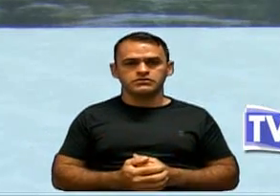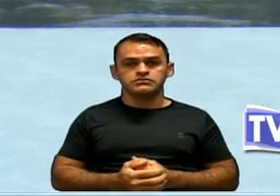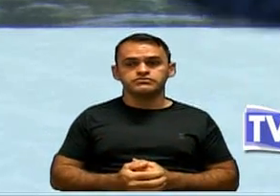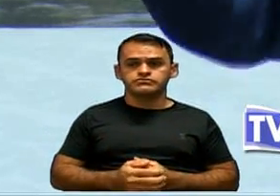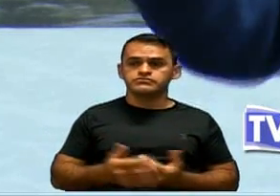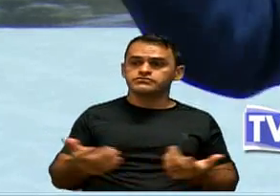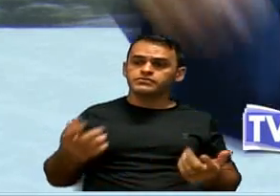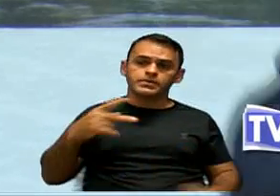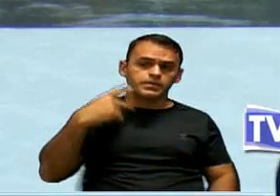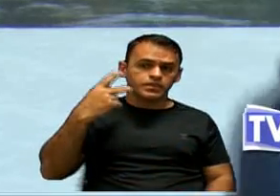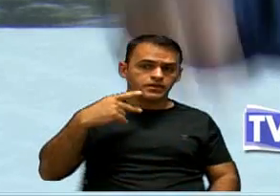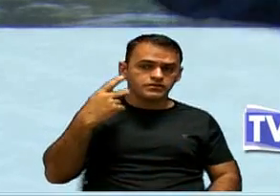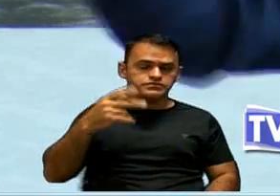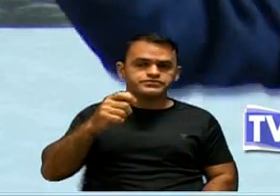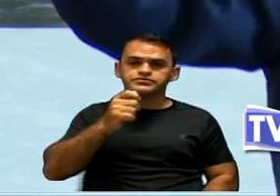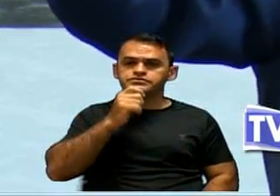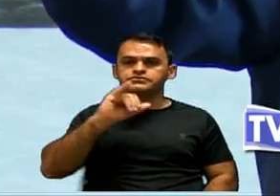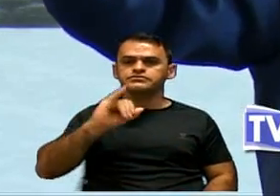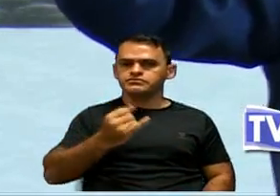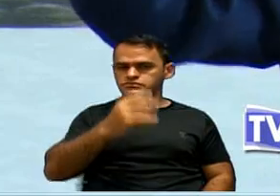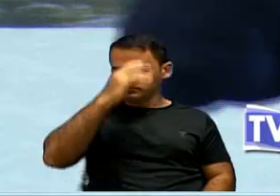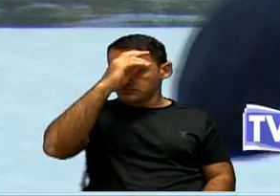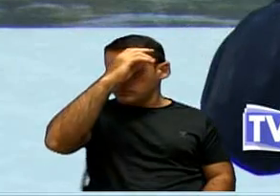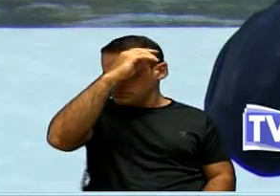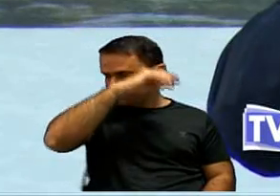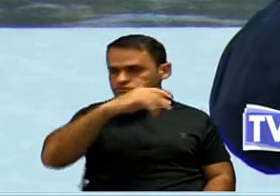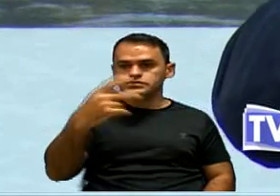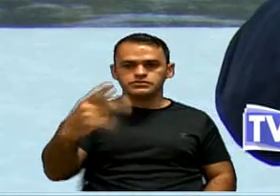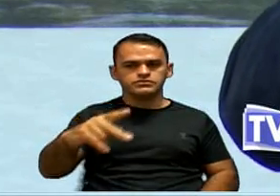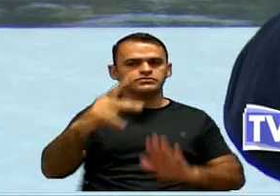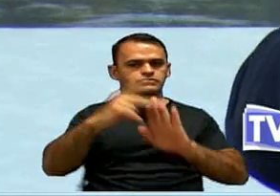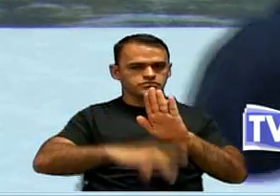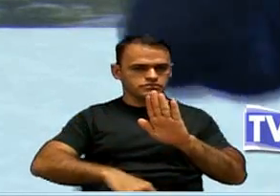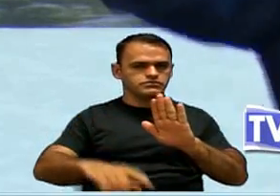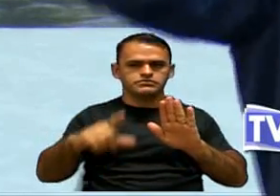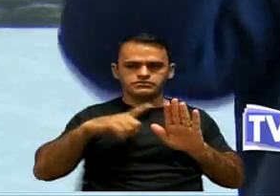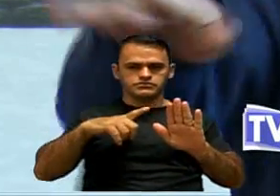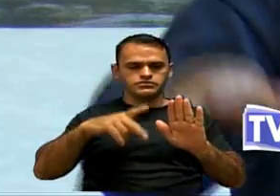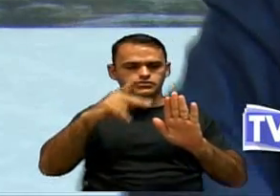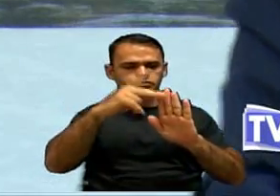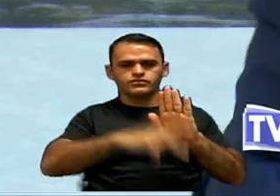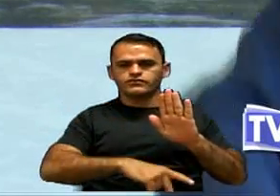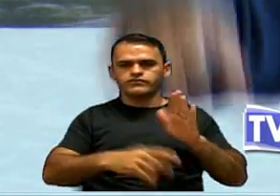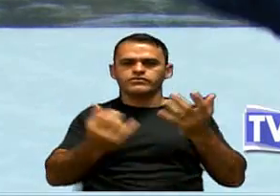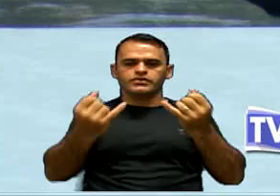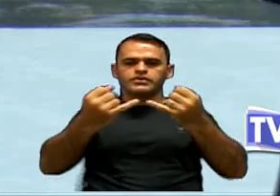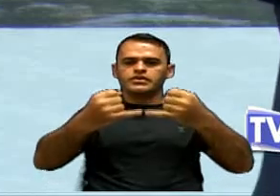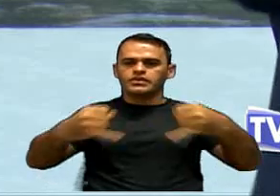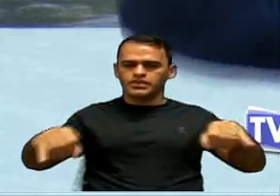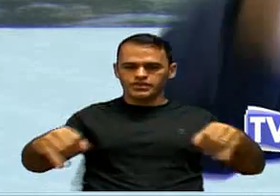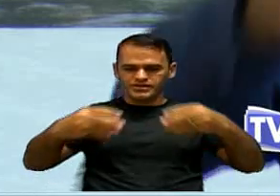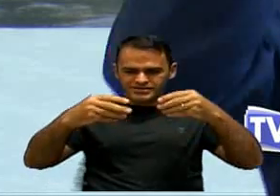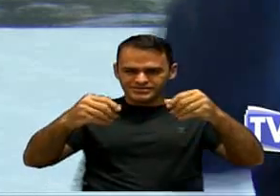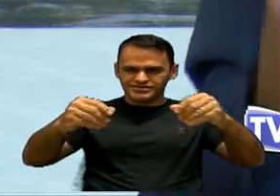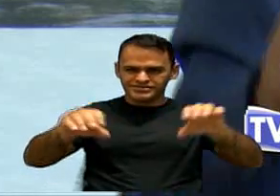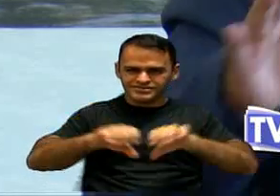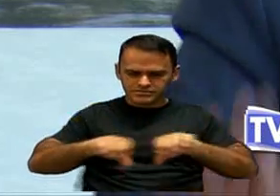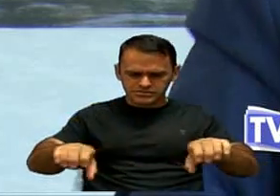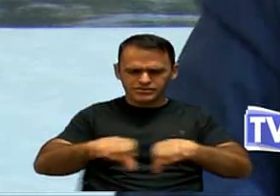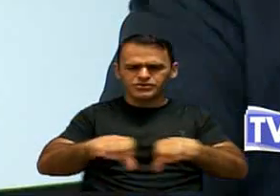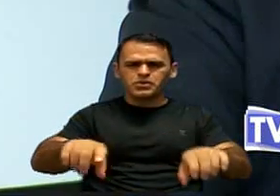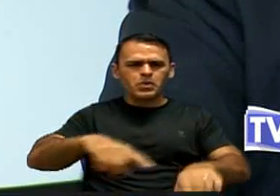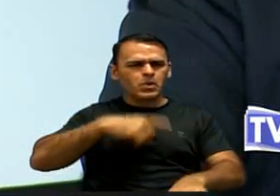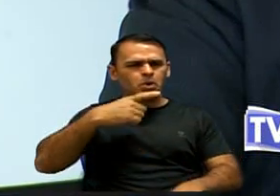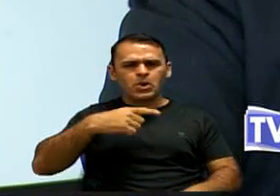o vereador Nenê Silvano, que tem um projeto que para passar aqui, para fazer subterrâneo, é uma dificuldade